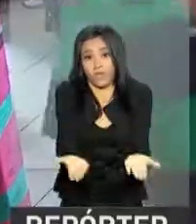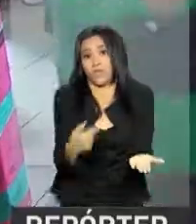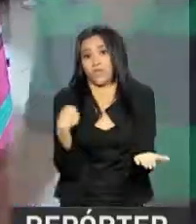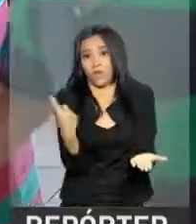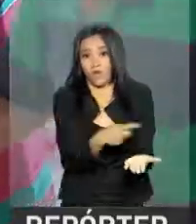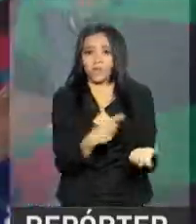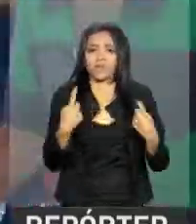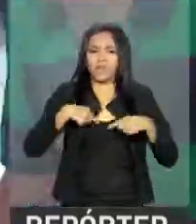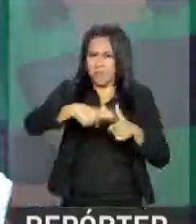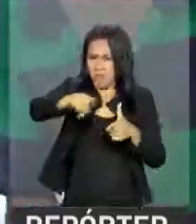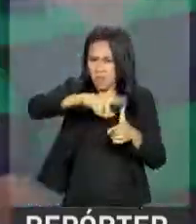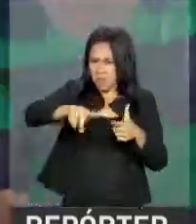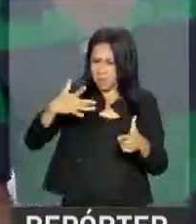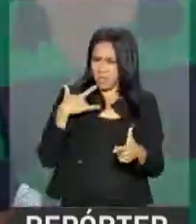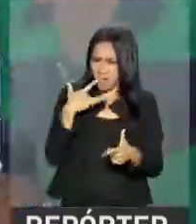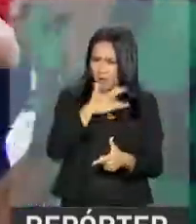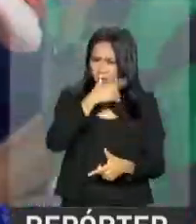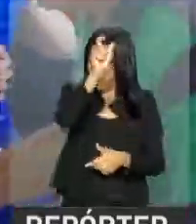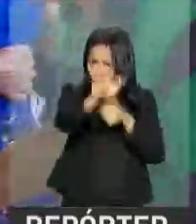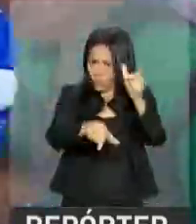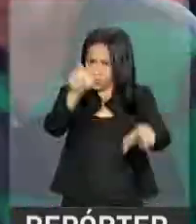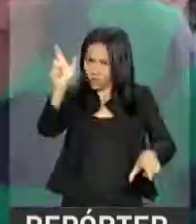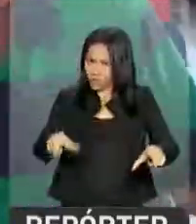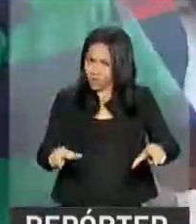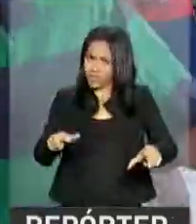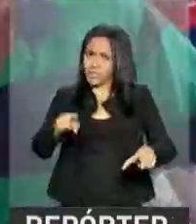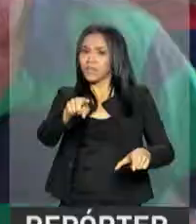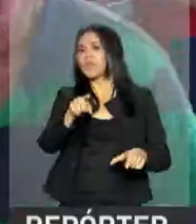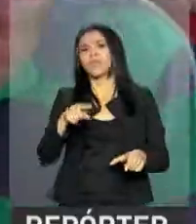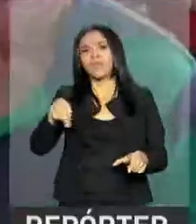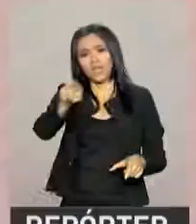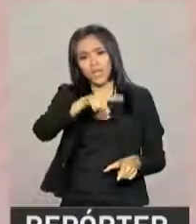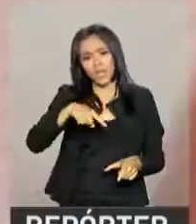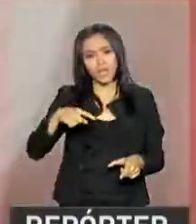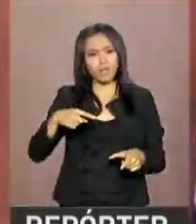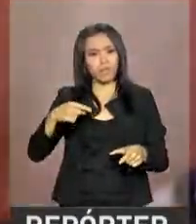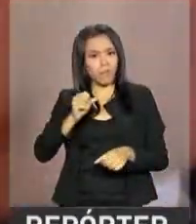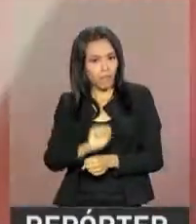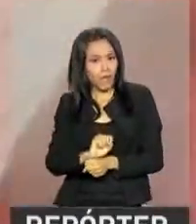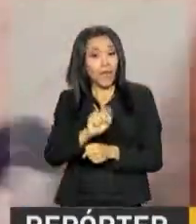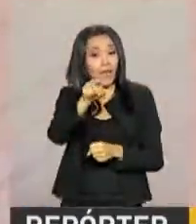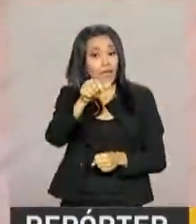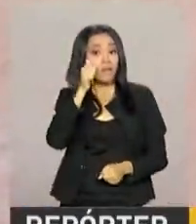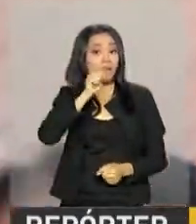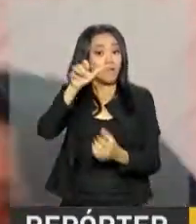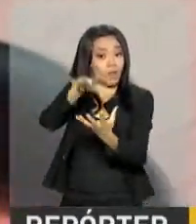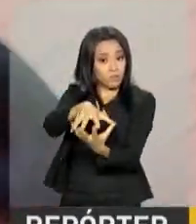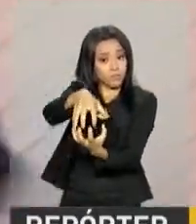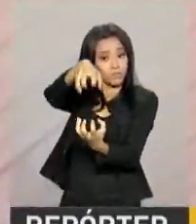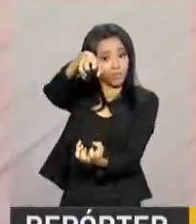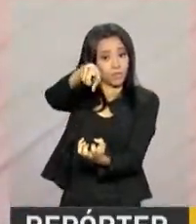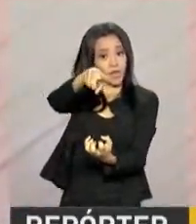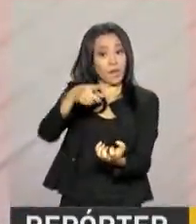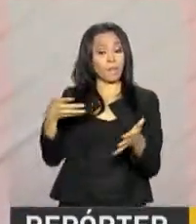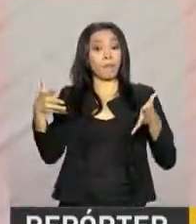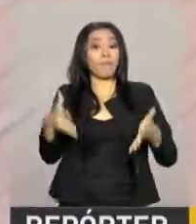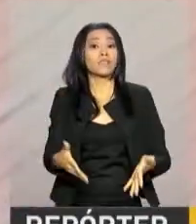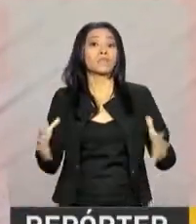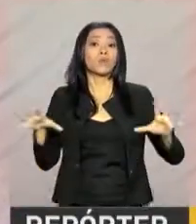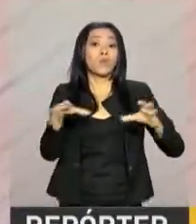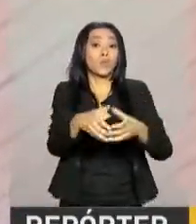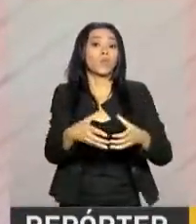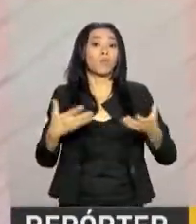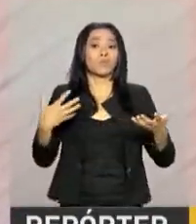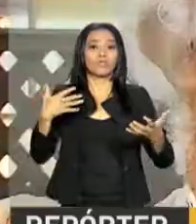E nem problemas de saúde fazem com que eles desistam de ter uma vida ativa. Essa idosa participa de um grupo de dança por